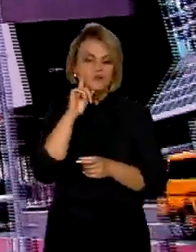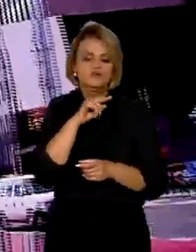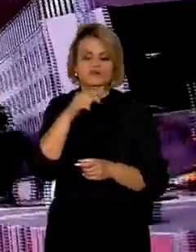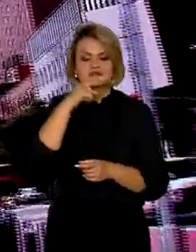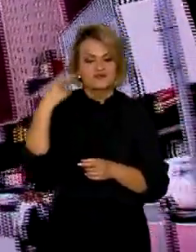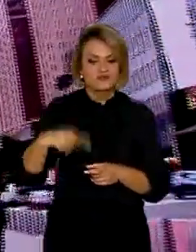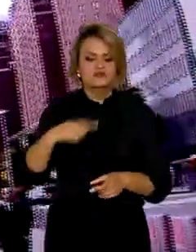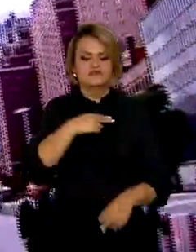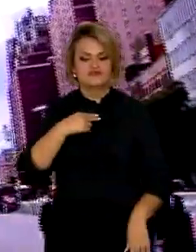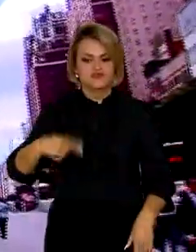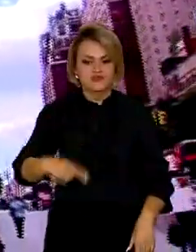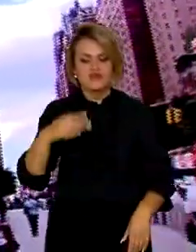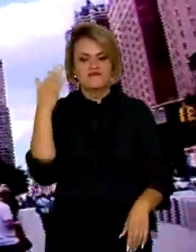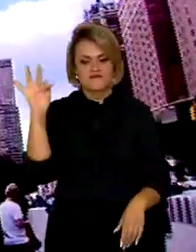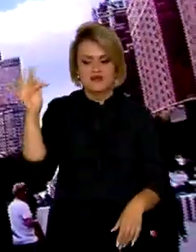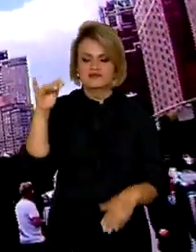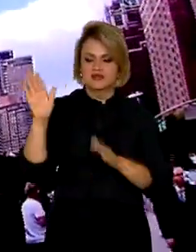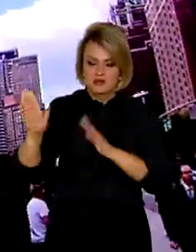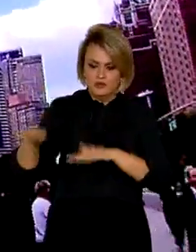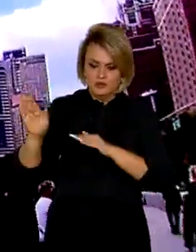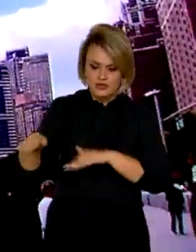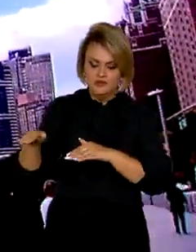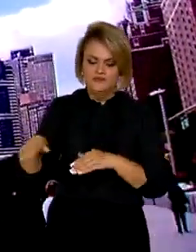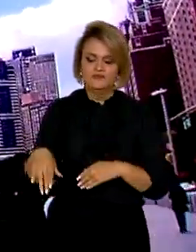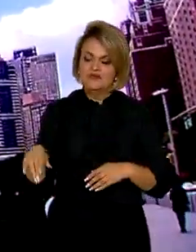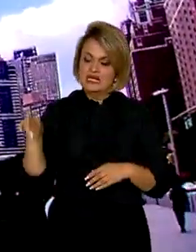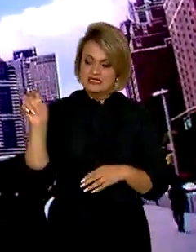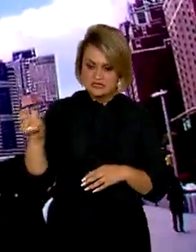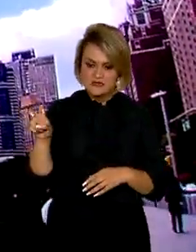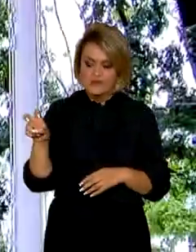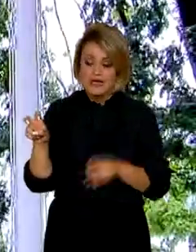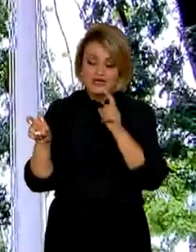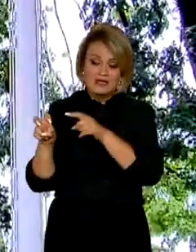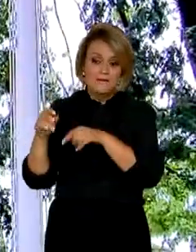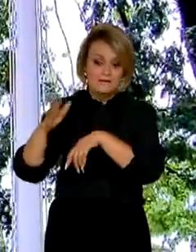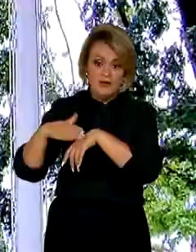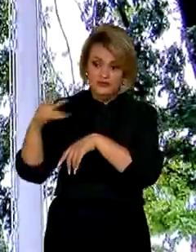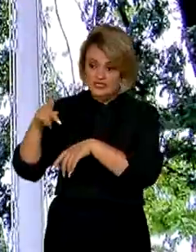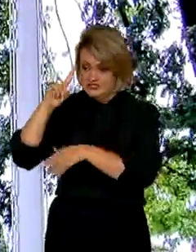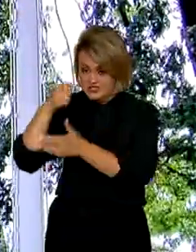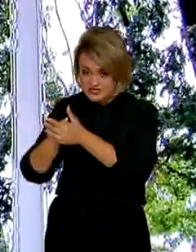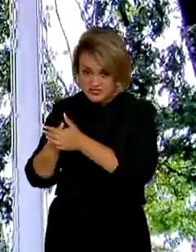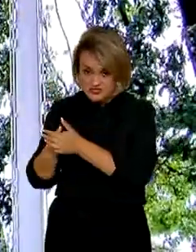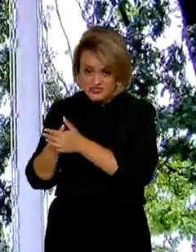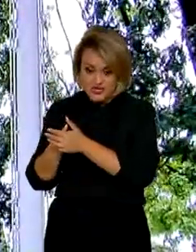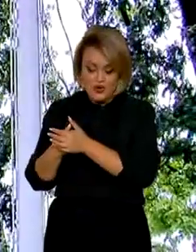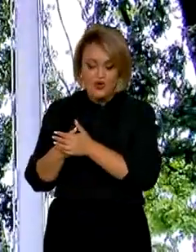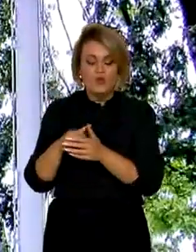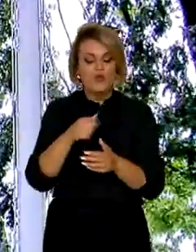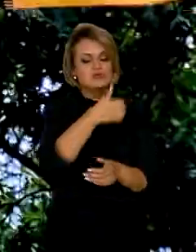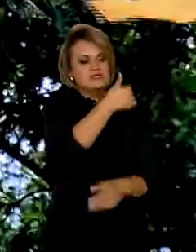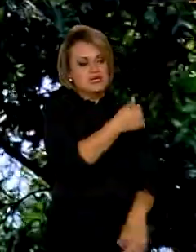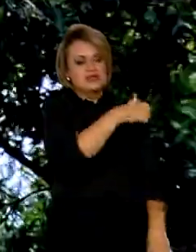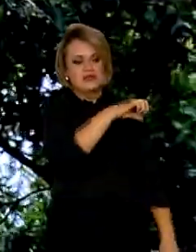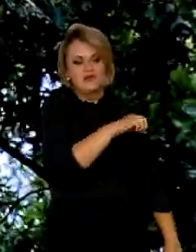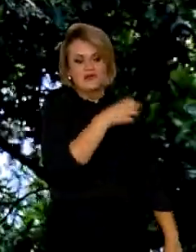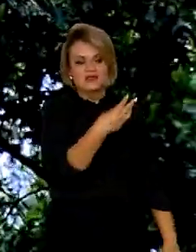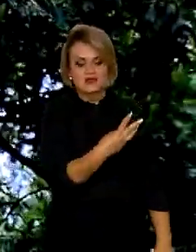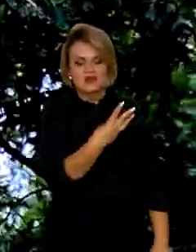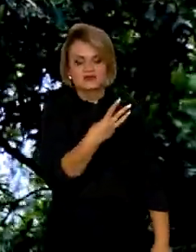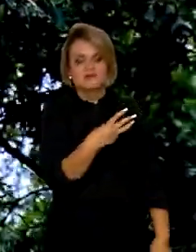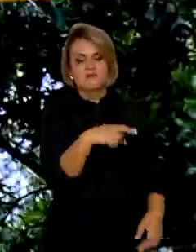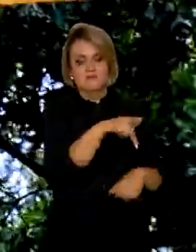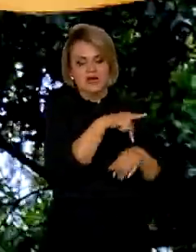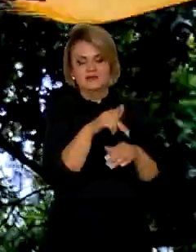Rússia, China, França e Reino Unido. O que esse grupo decide tem de ser cumprido pelos 193 países que